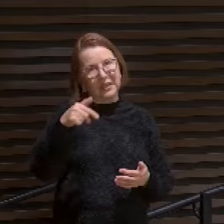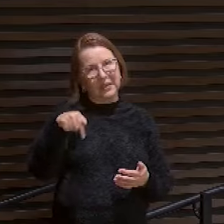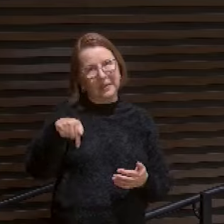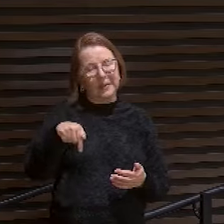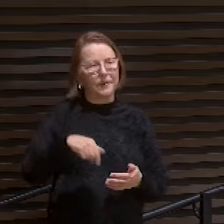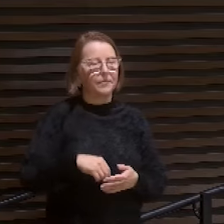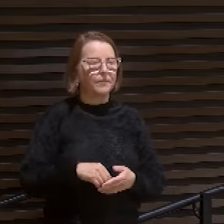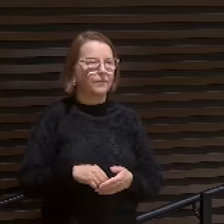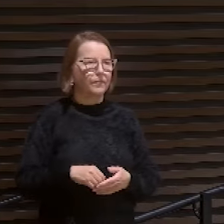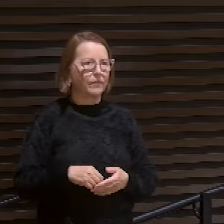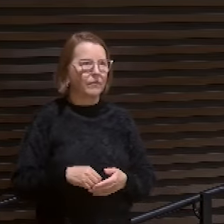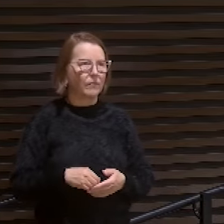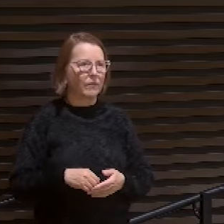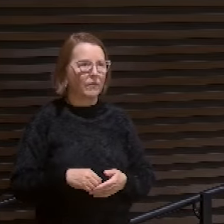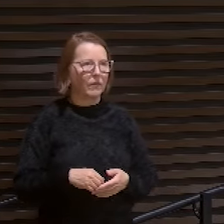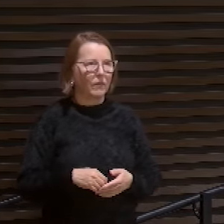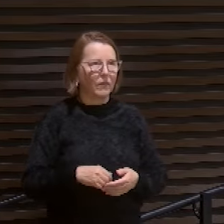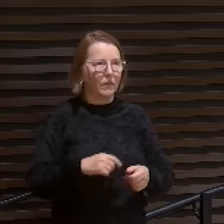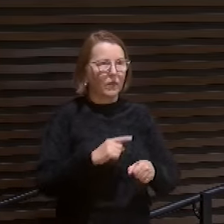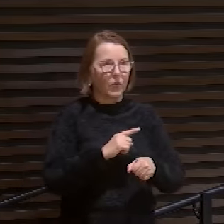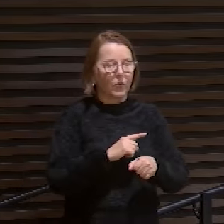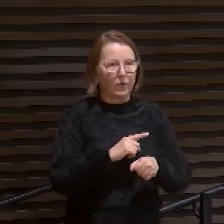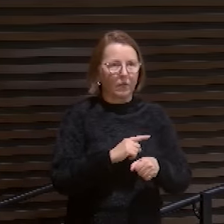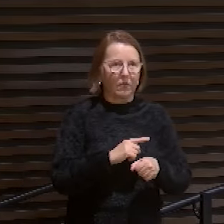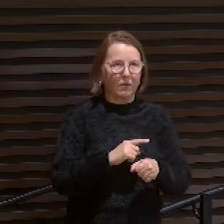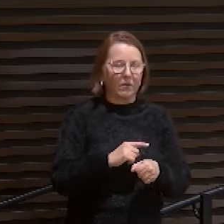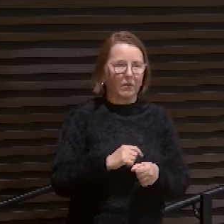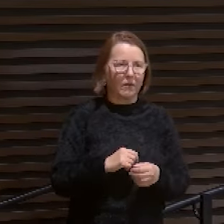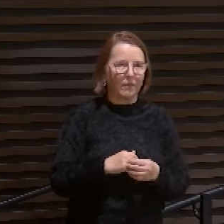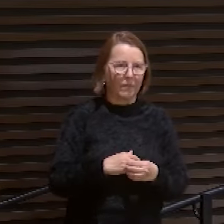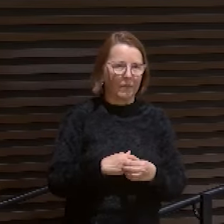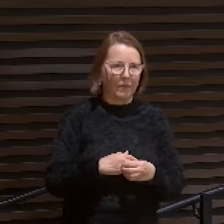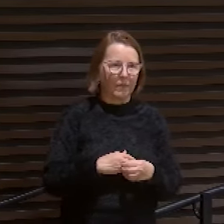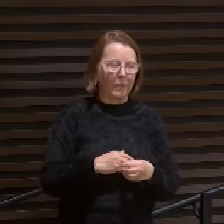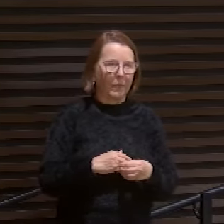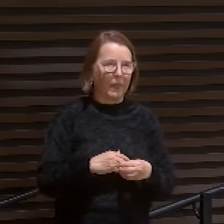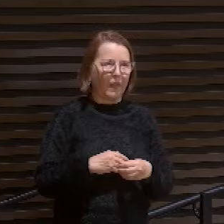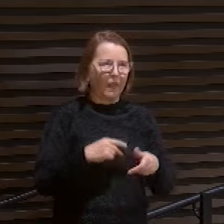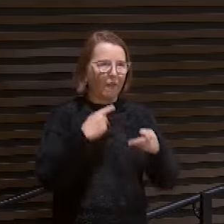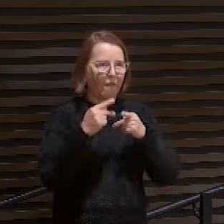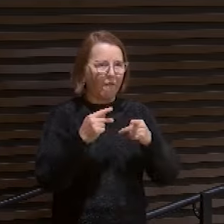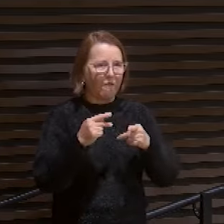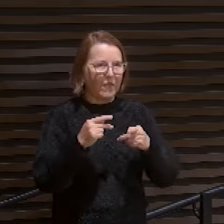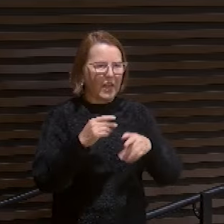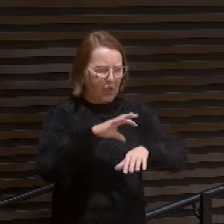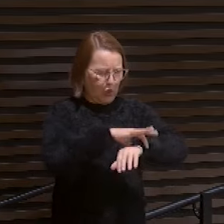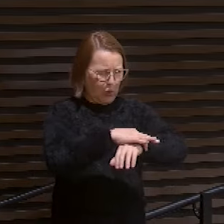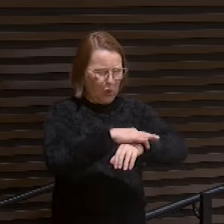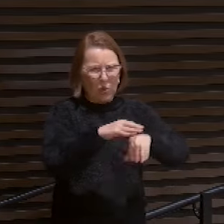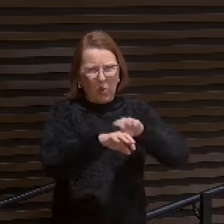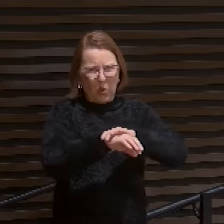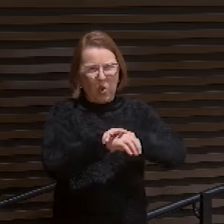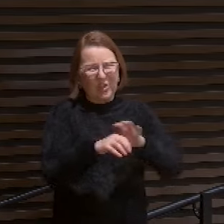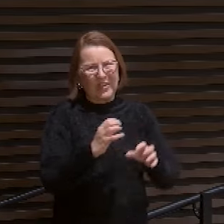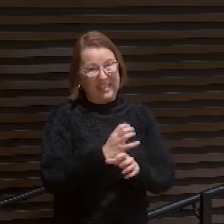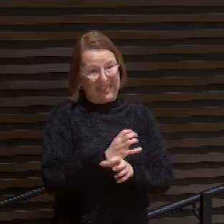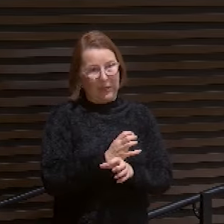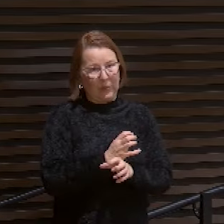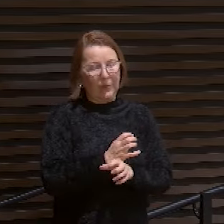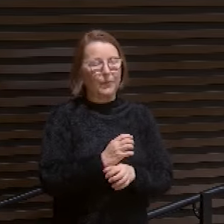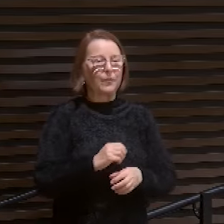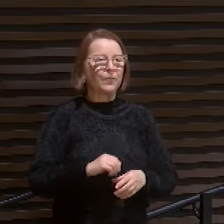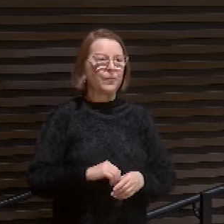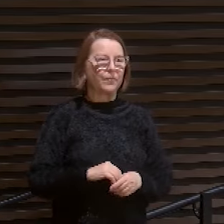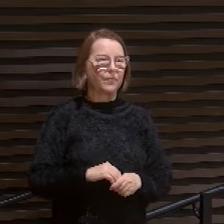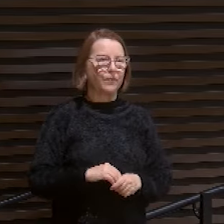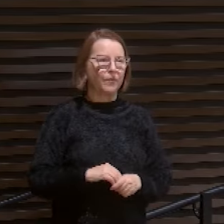Quando ele vai fazer dos ossos secos, mas você não precisa ir lá agora não. Ele vai fazer dos ossos